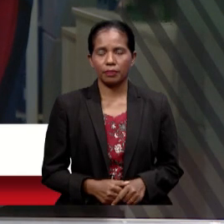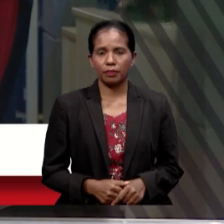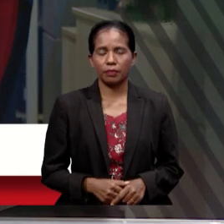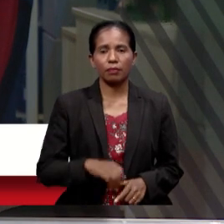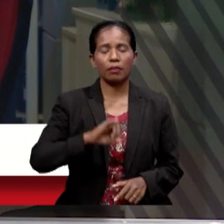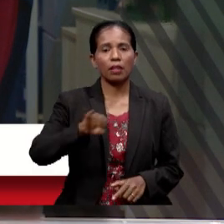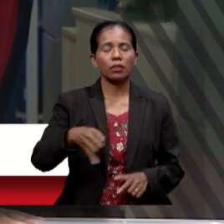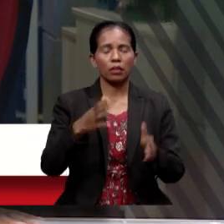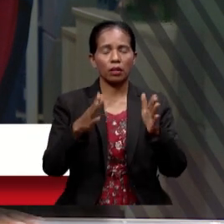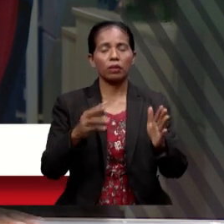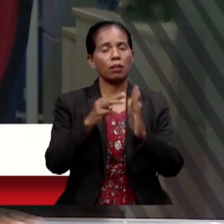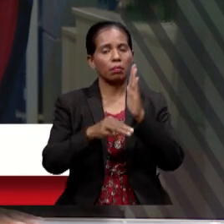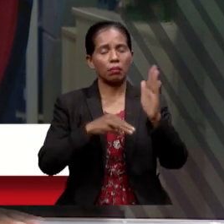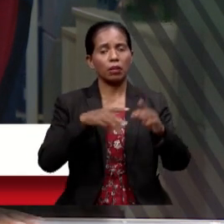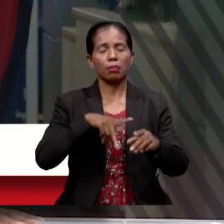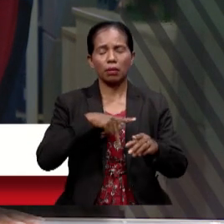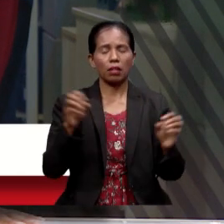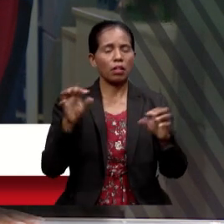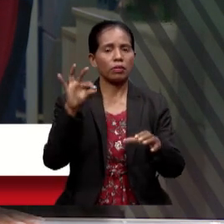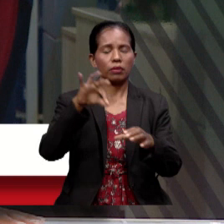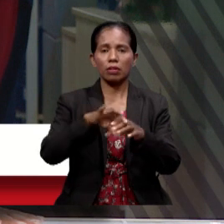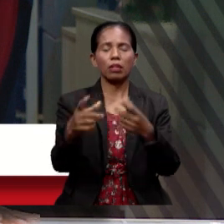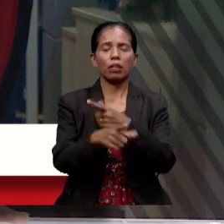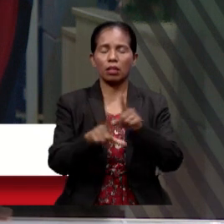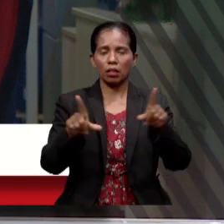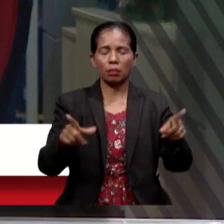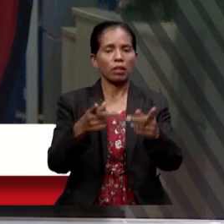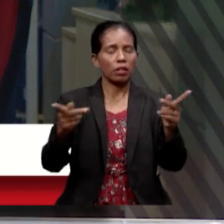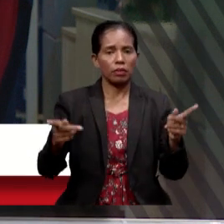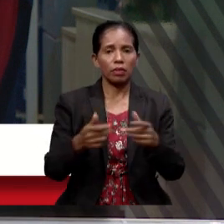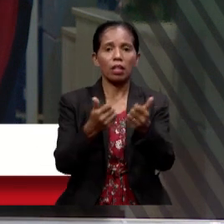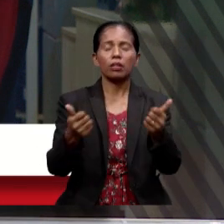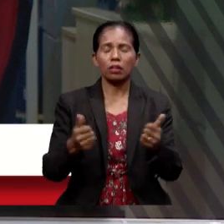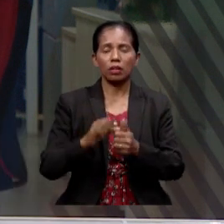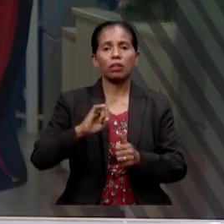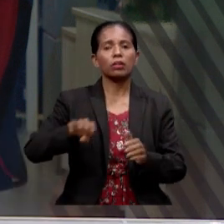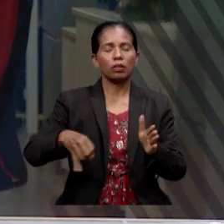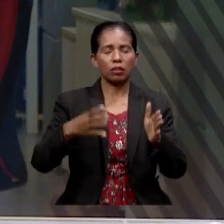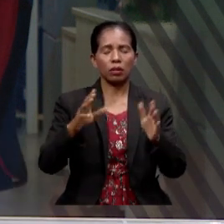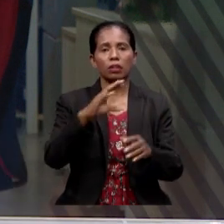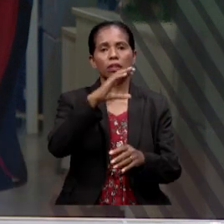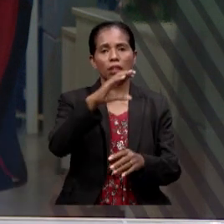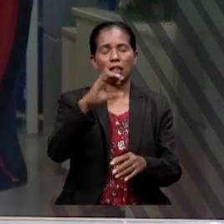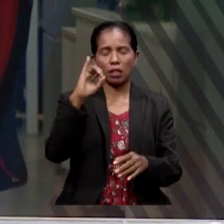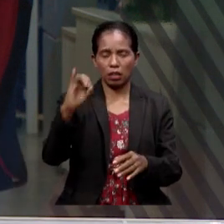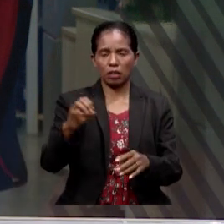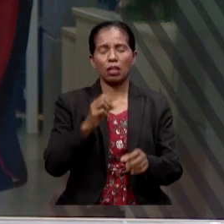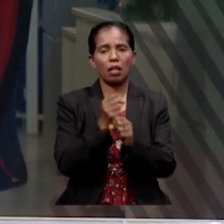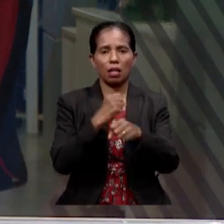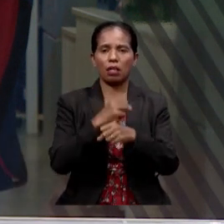Jornalista UCI Mídia Privada La Vota Livre e Centro Votação, Associação Jornalista no Conselho de Imprensa considera